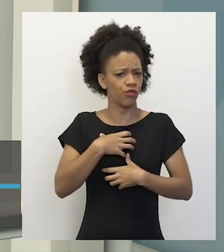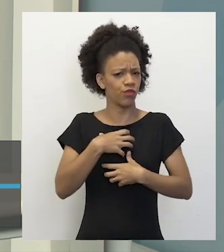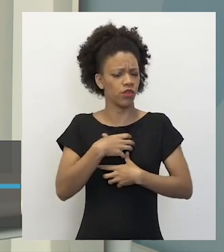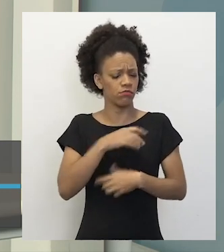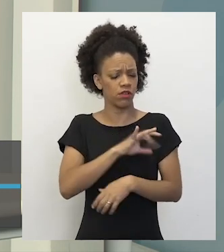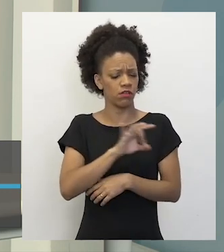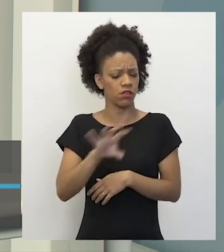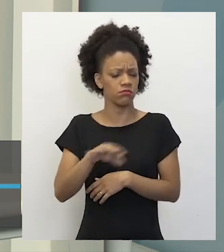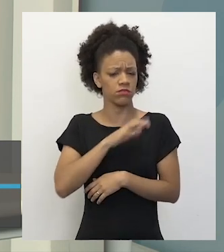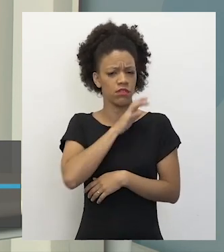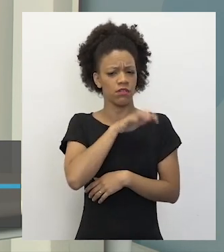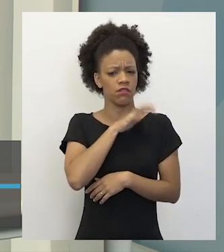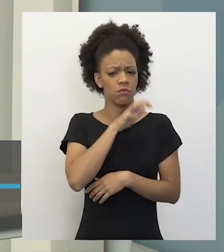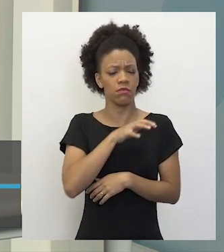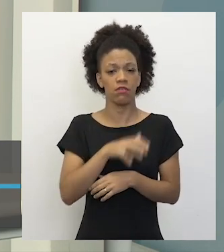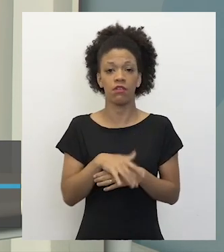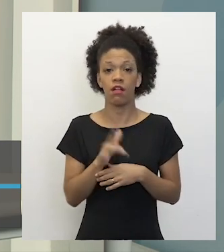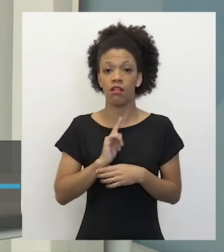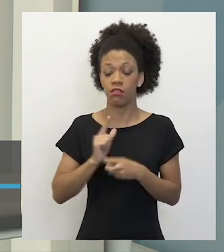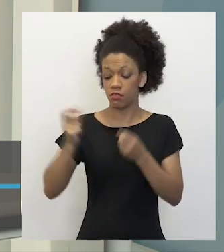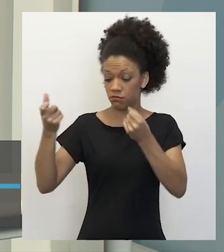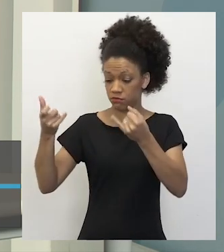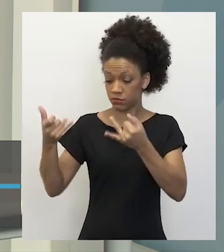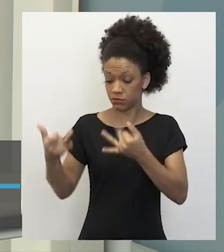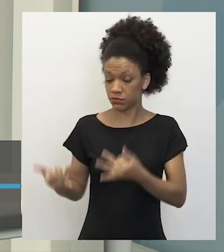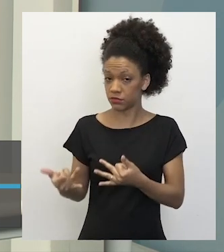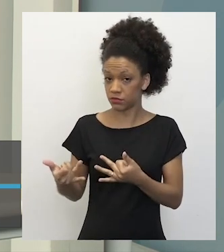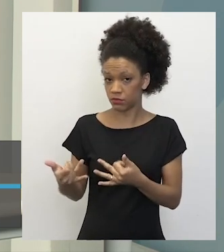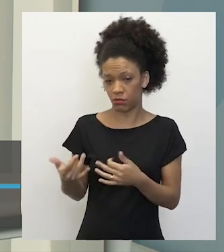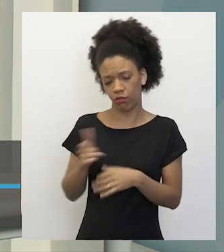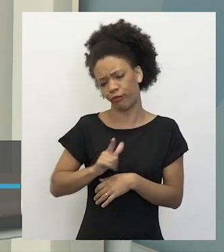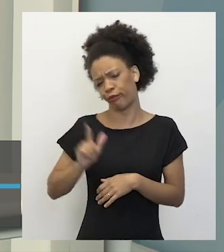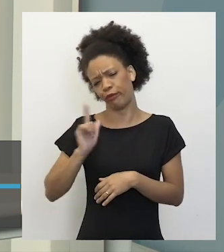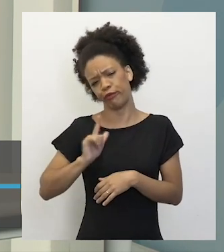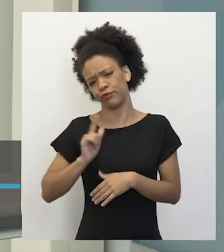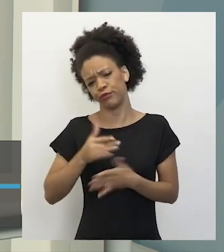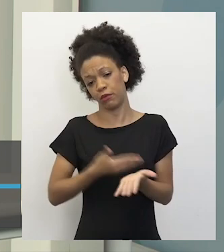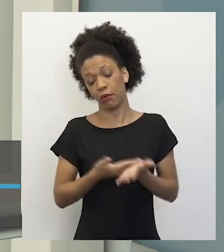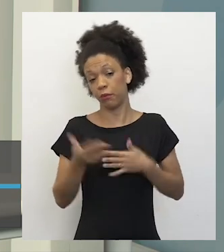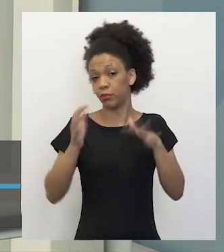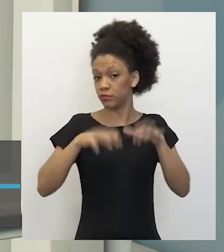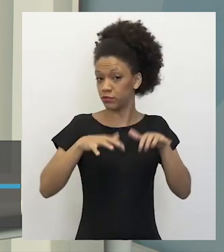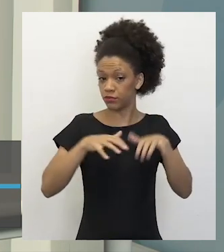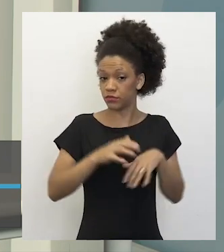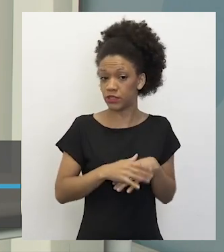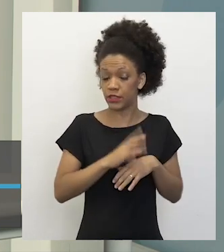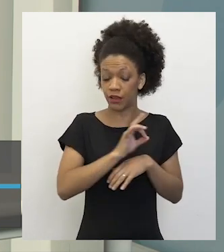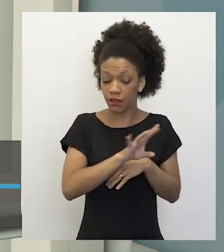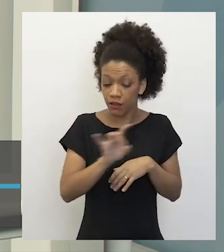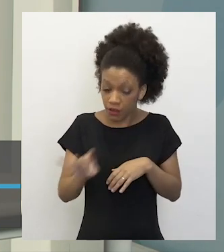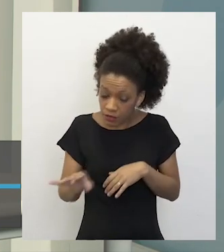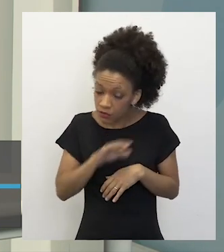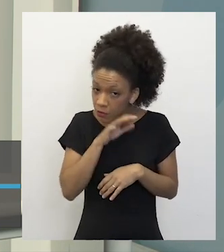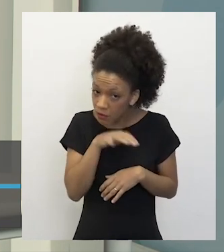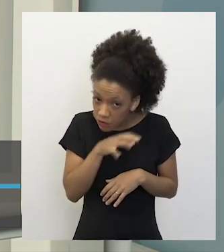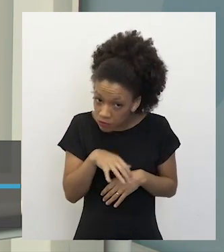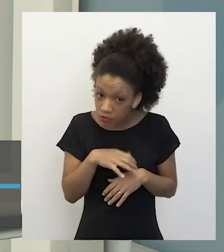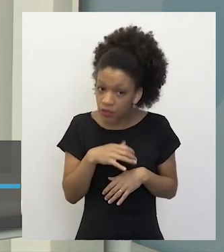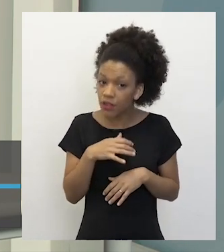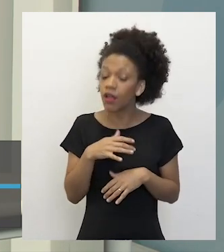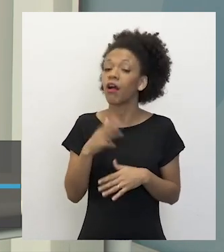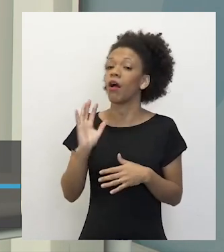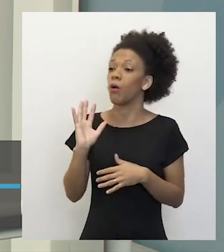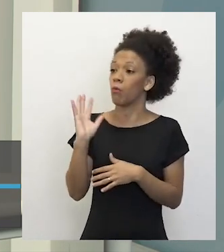dos animais teve a sua afirmação confirmada? Lógico, quando começou a chover. Então, o que cada um disse